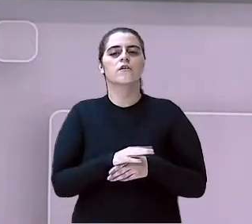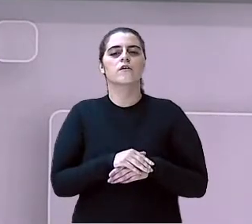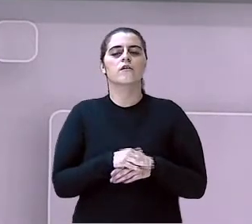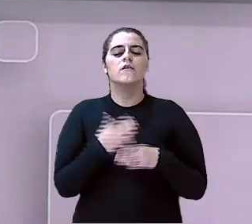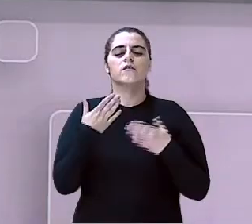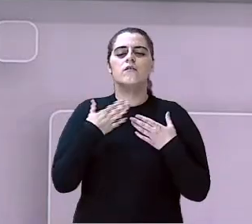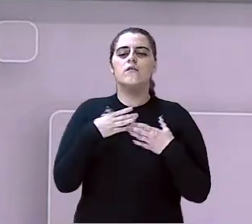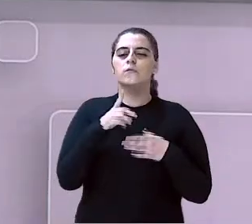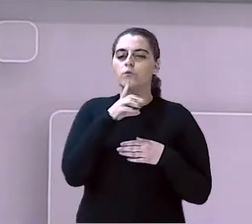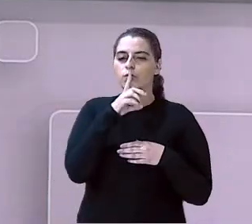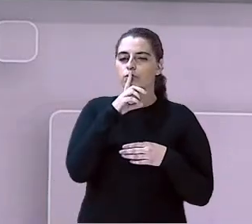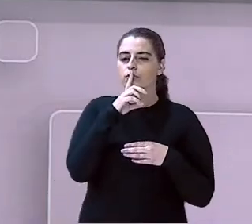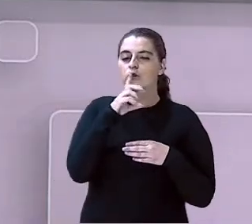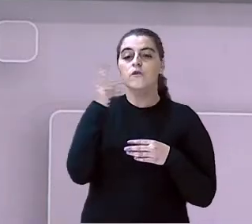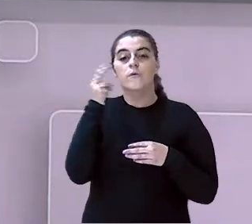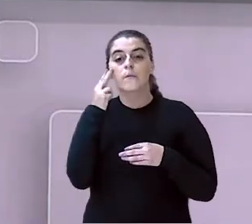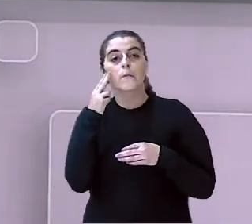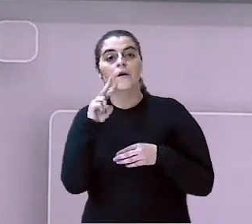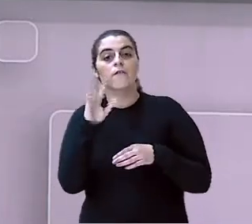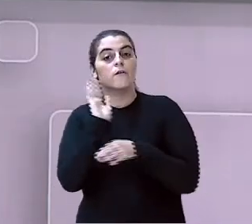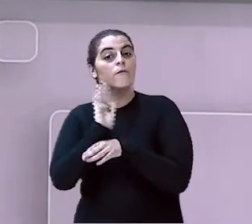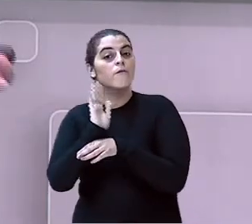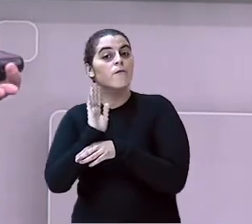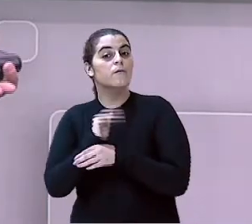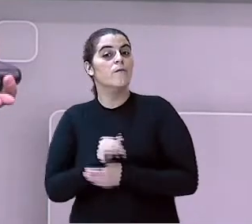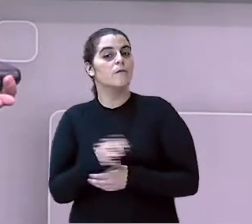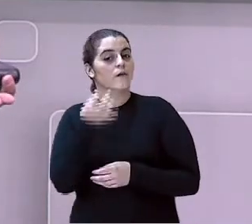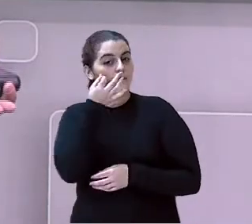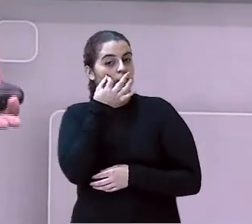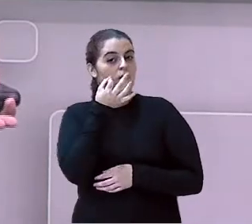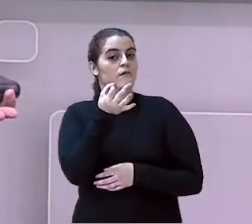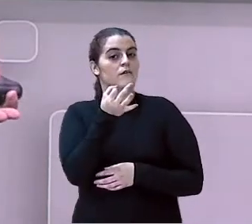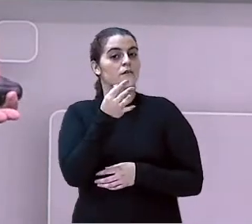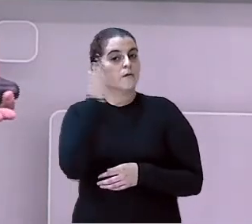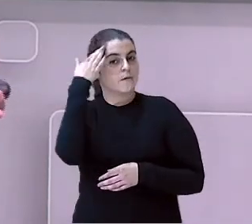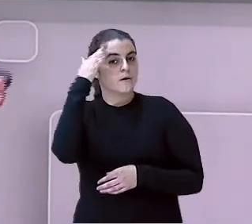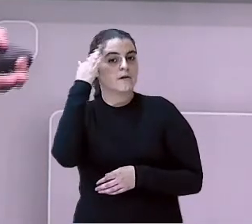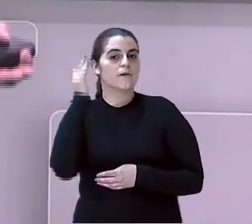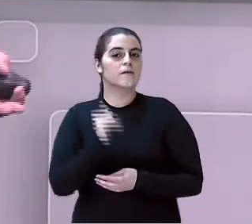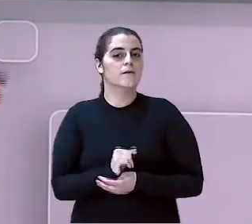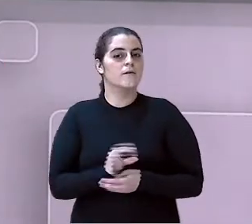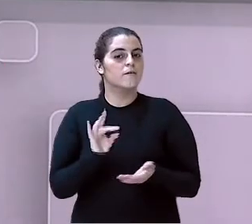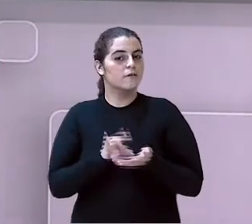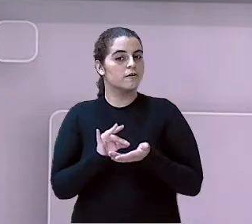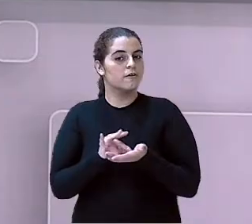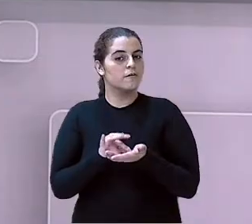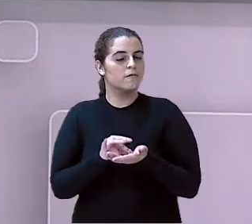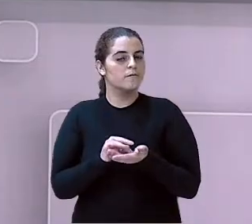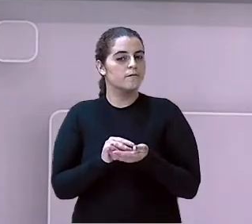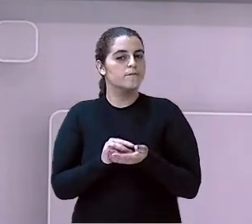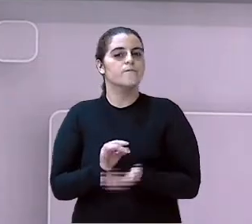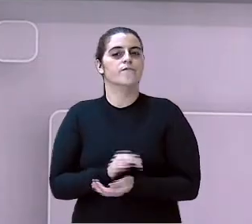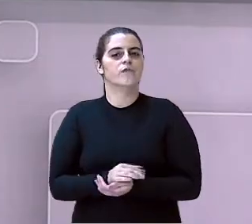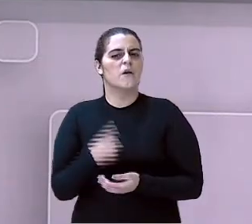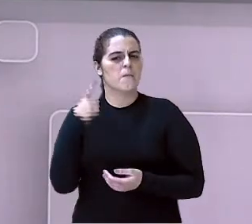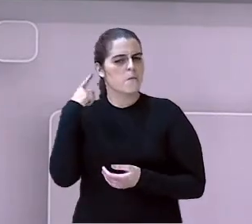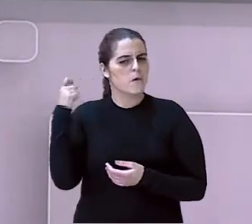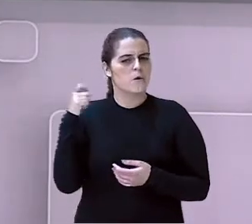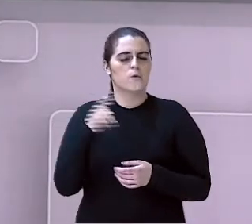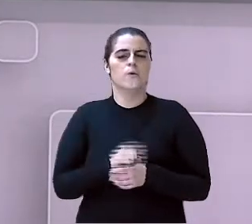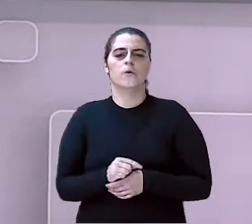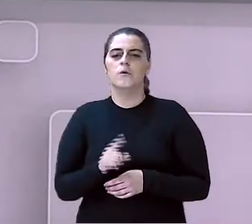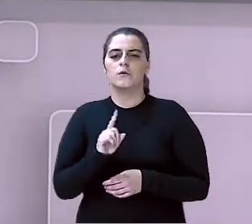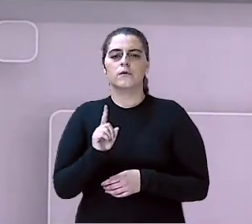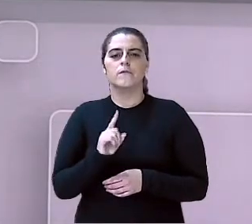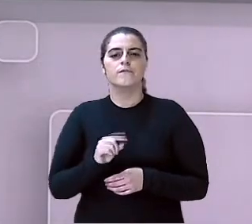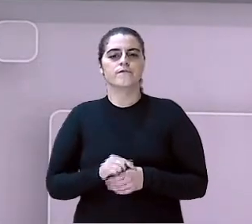silêncio, sem barulho, sem eco, porque a gente tem que prestar atenção no filme, não é mesmo? E para isso não pode ter barulho. Isso